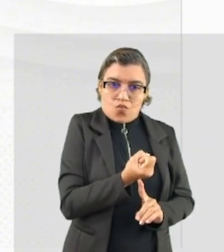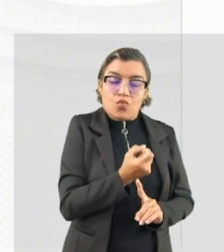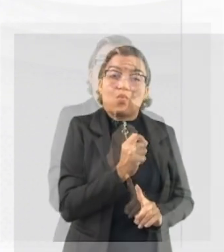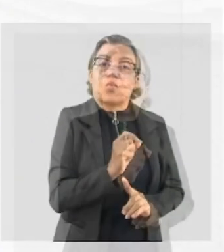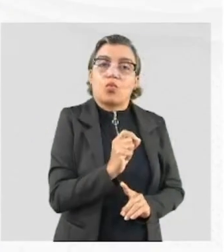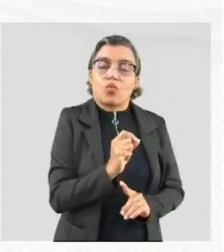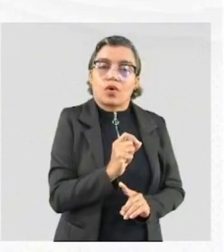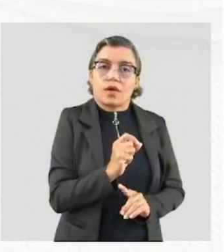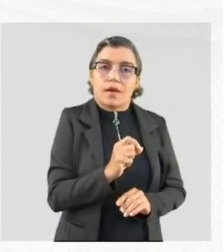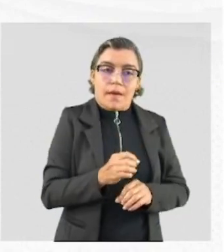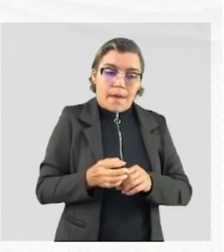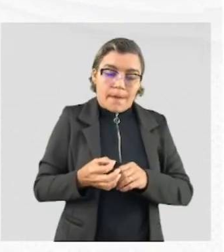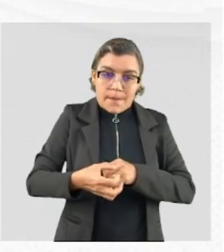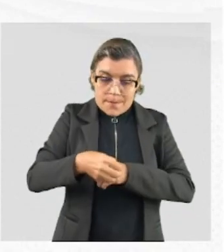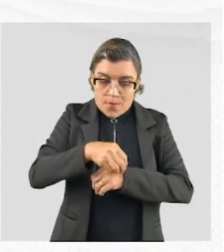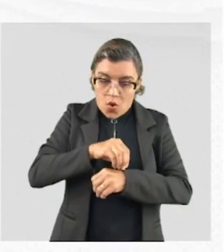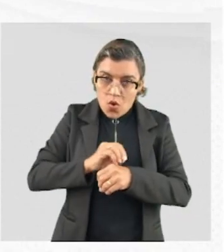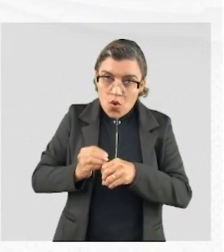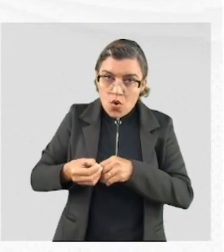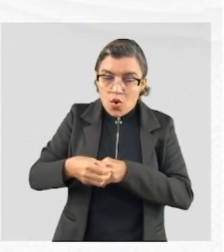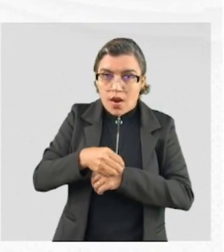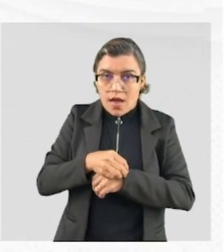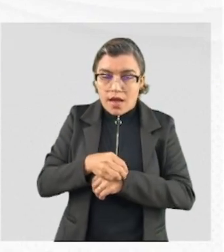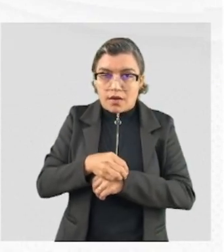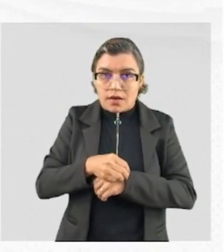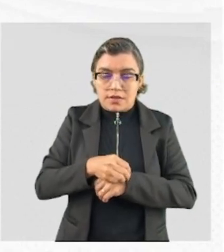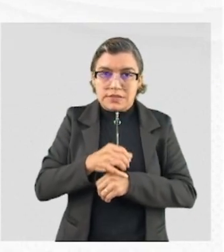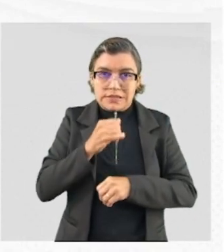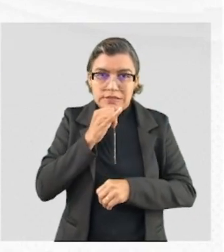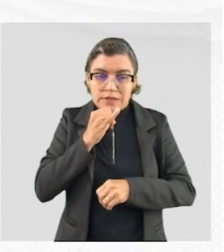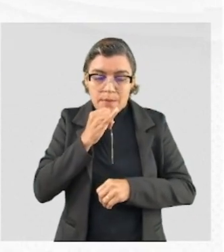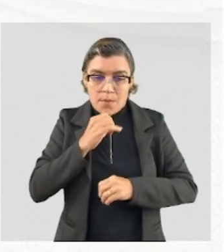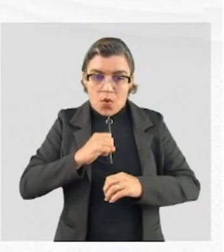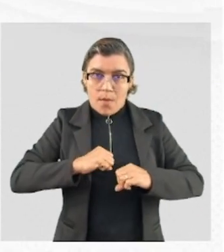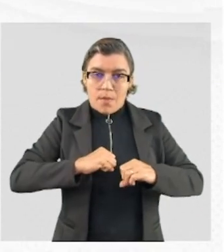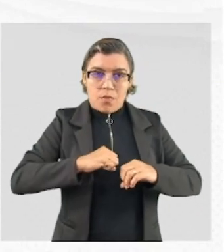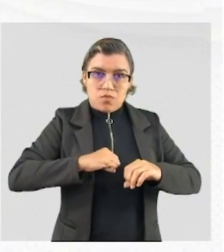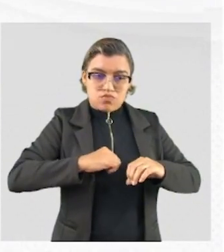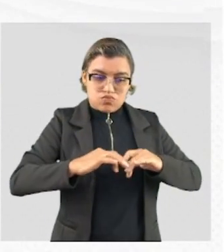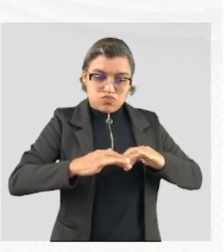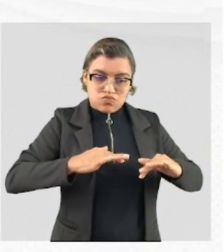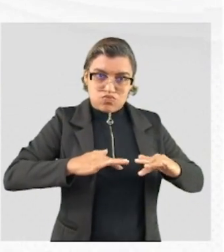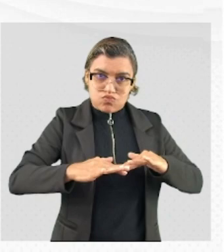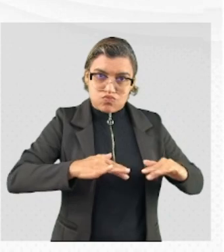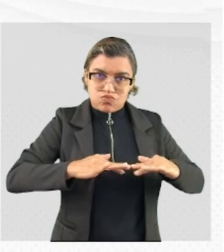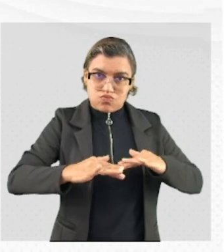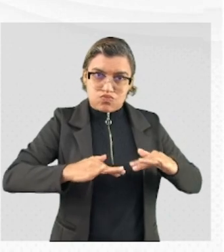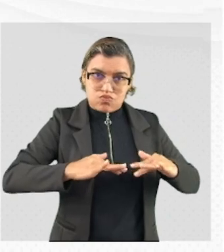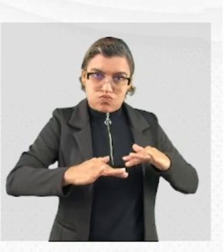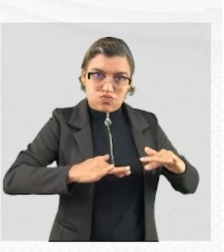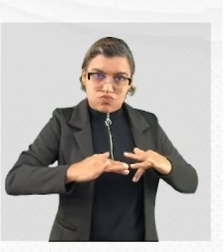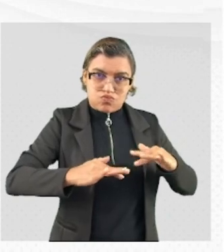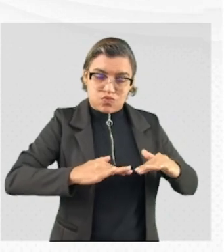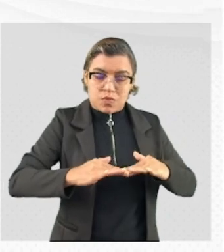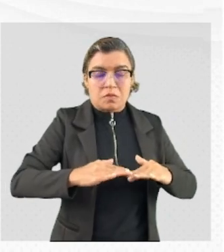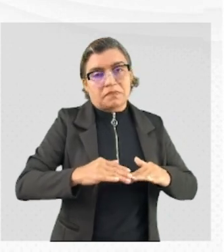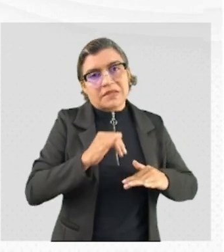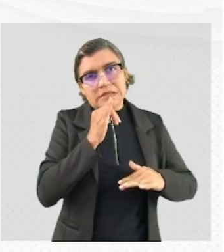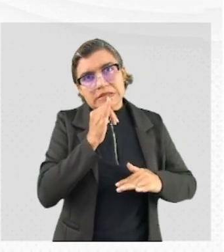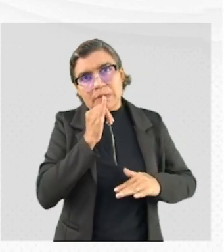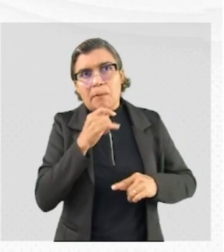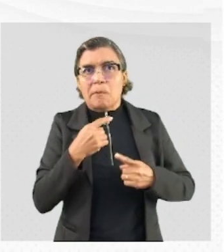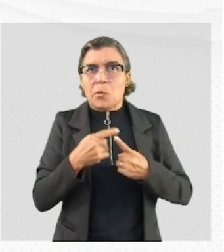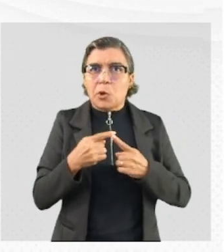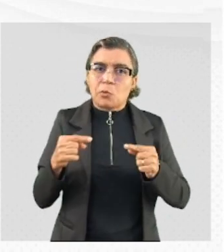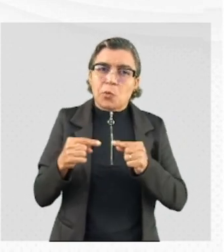as moléculas elas estão vibrando com uma certa agitação, devido à temperatura do